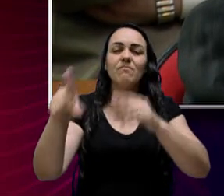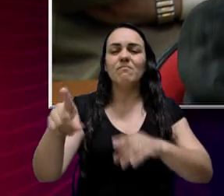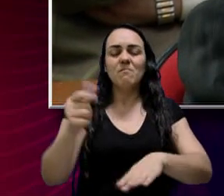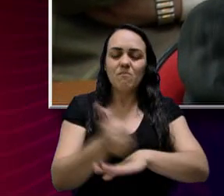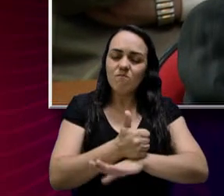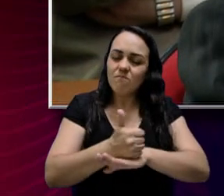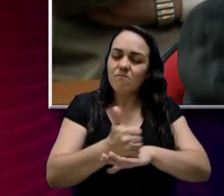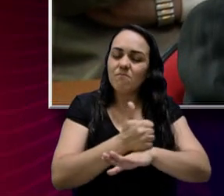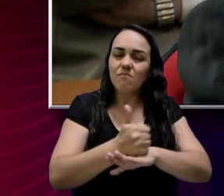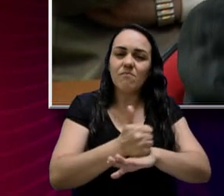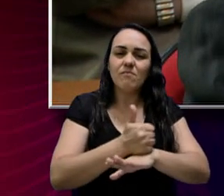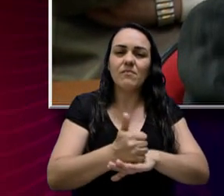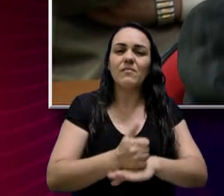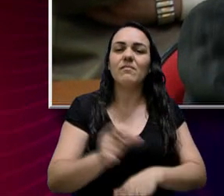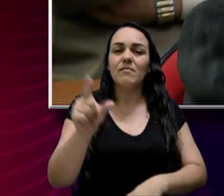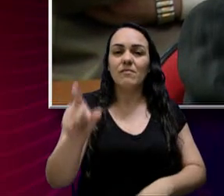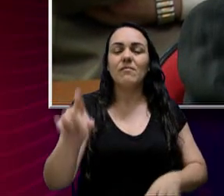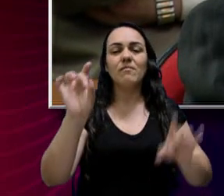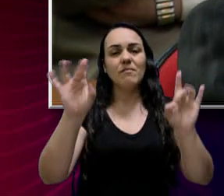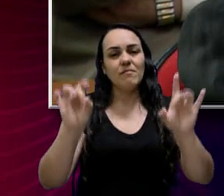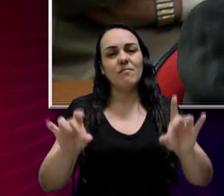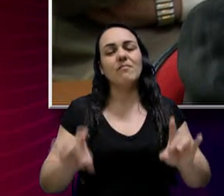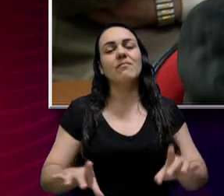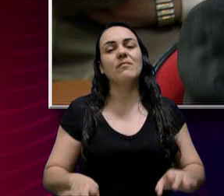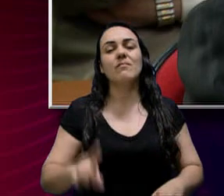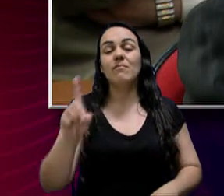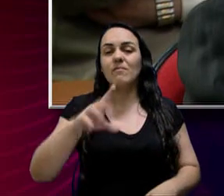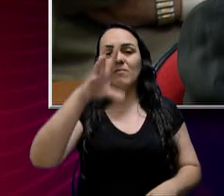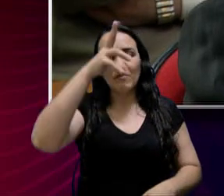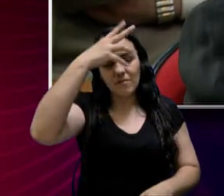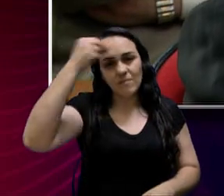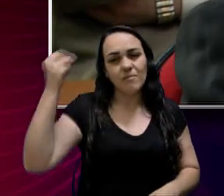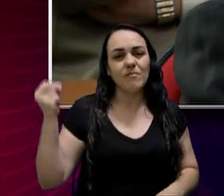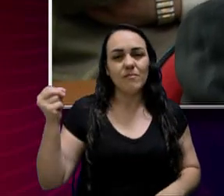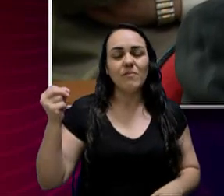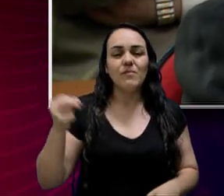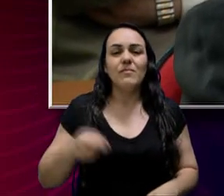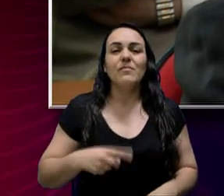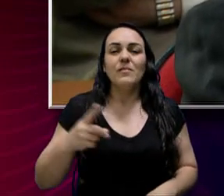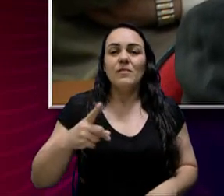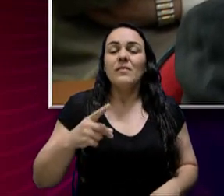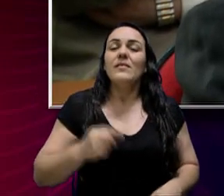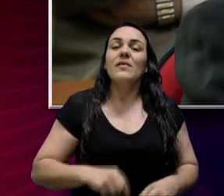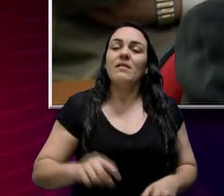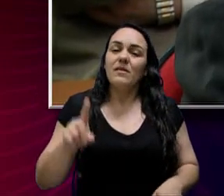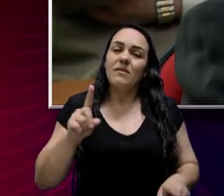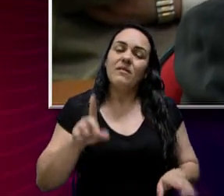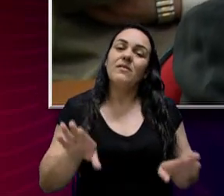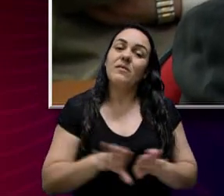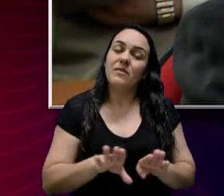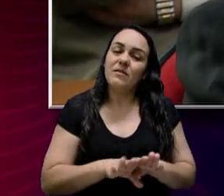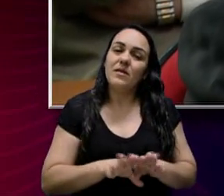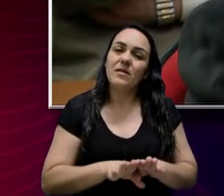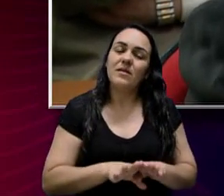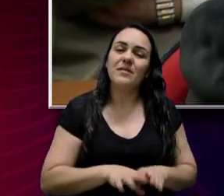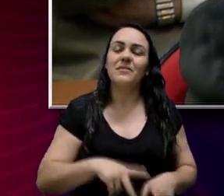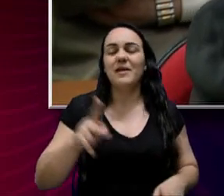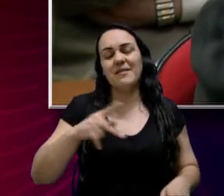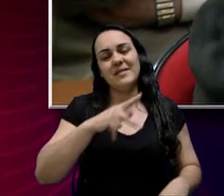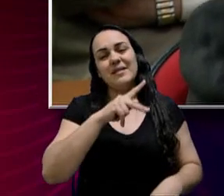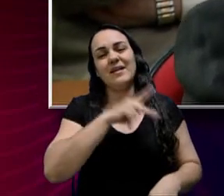profissionalismo do homenageado, sem esquecer sua maior virtude, ser